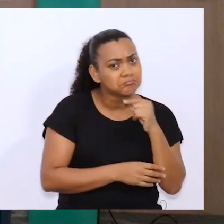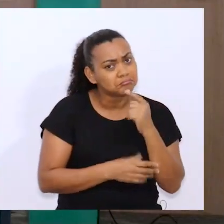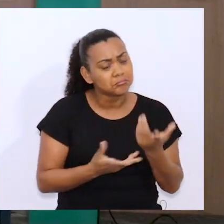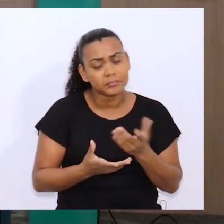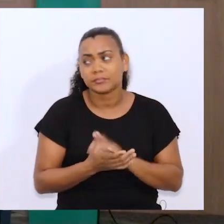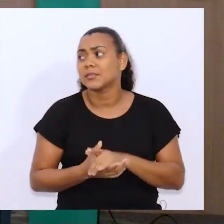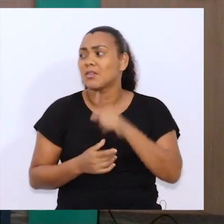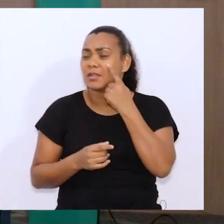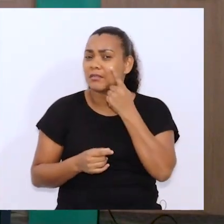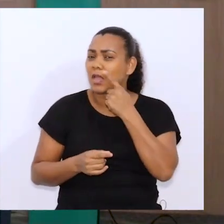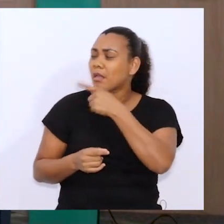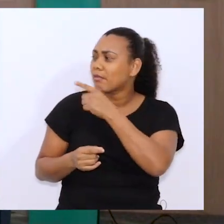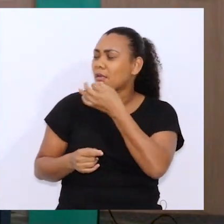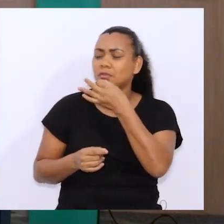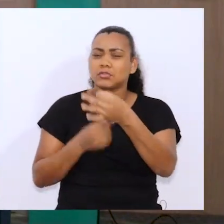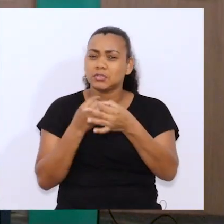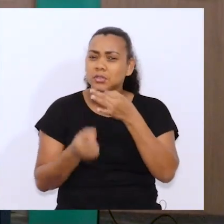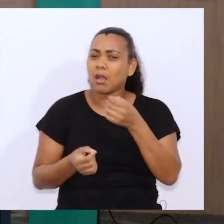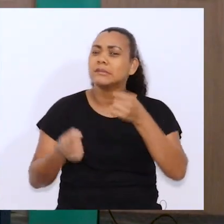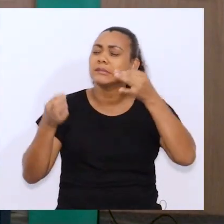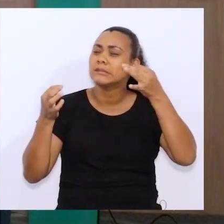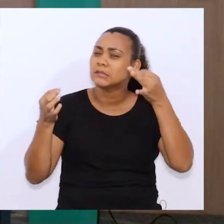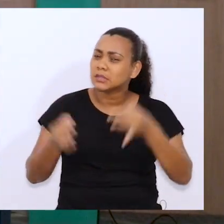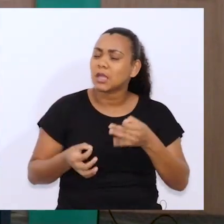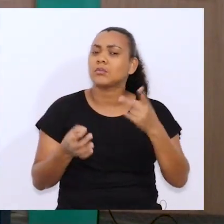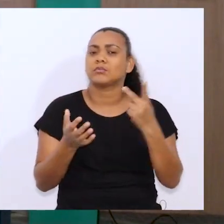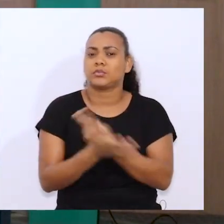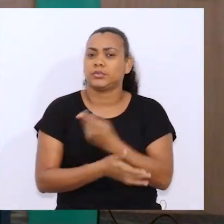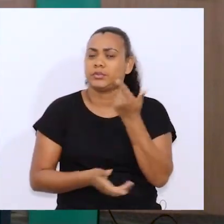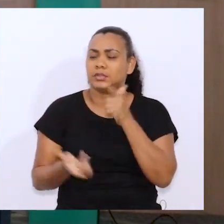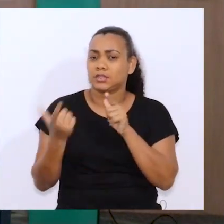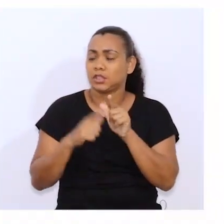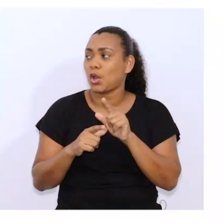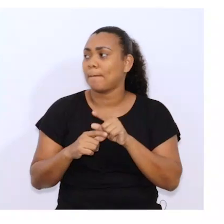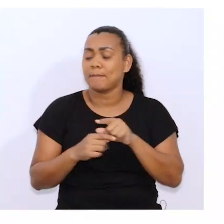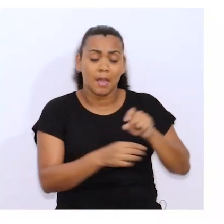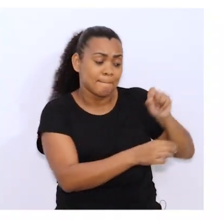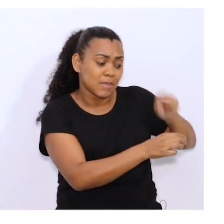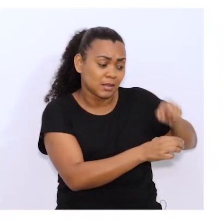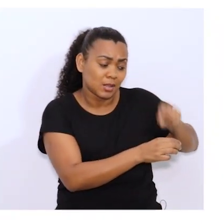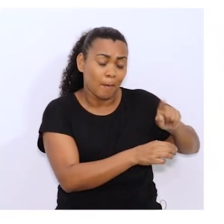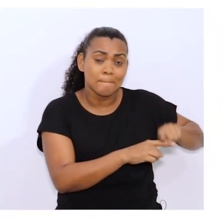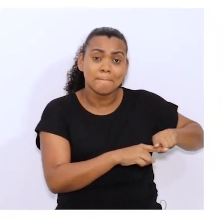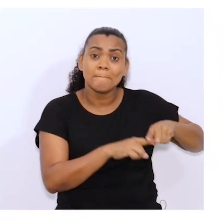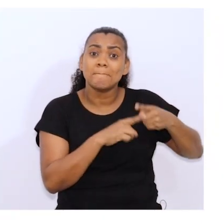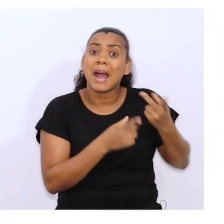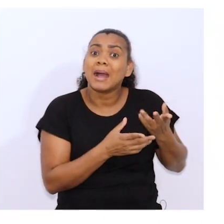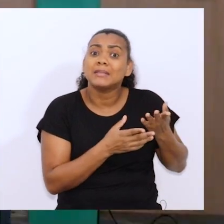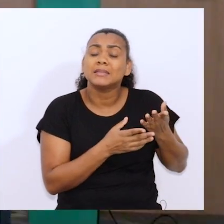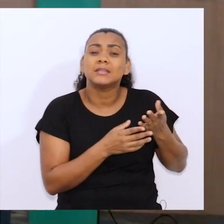vocês fizerem com essa dica, certamente acertarão. Ó, plantei tomate,